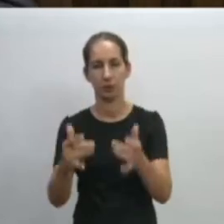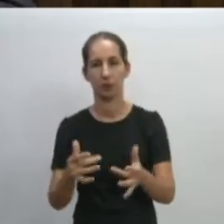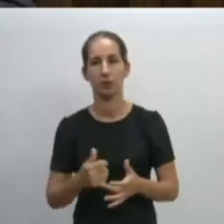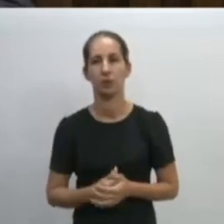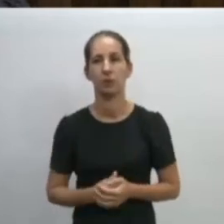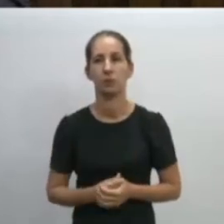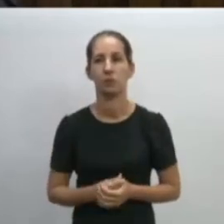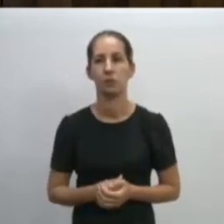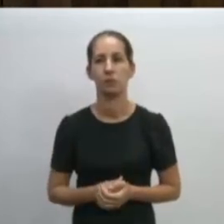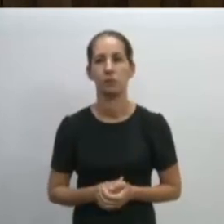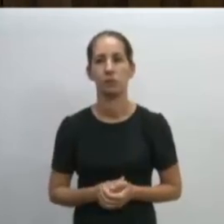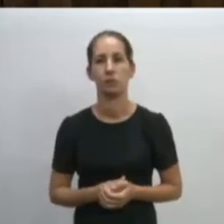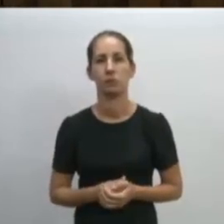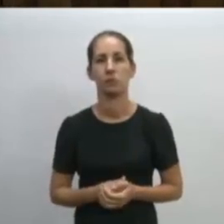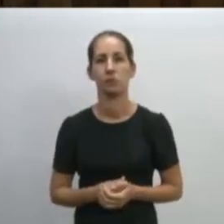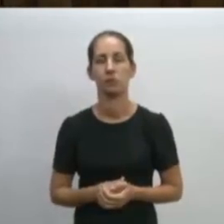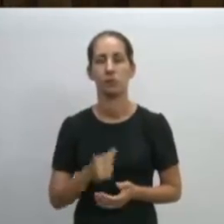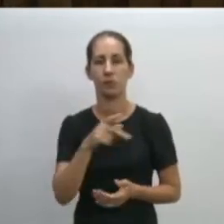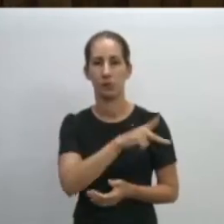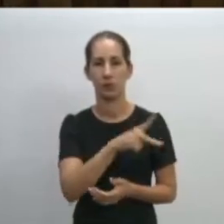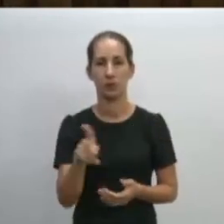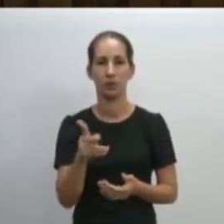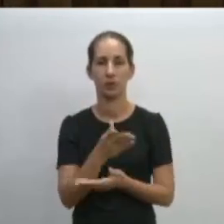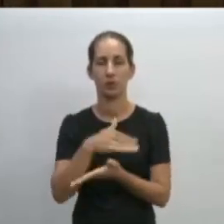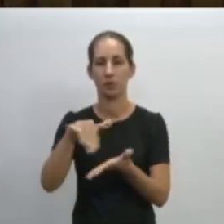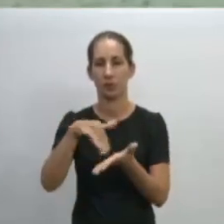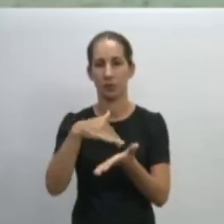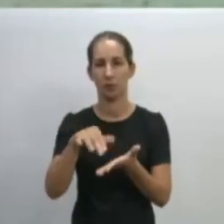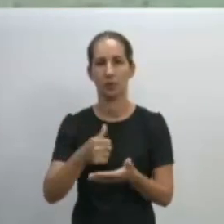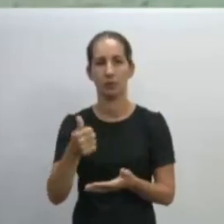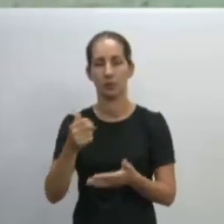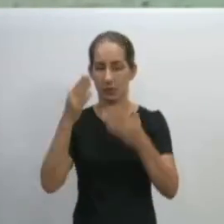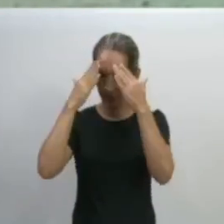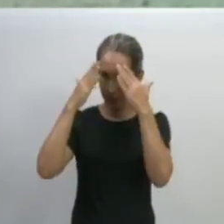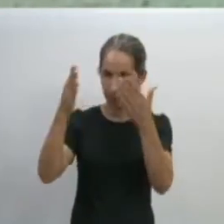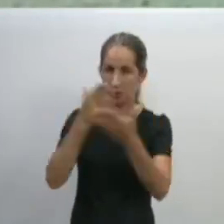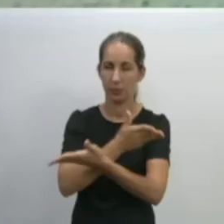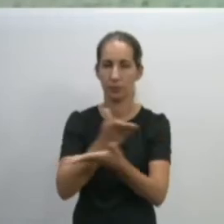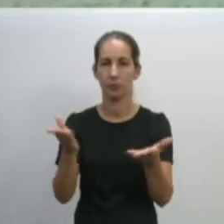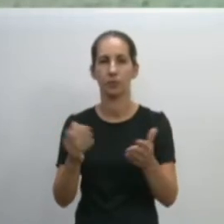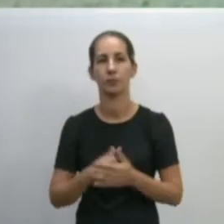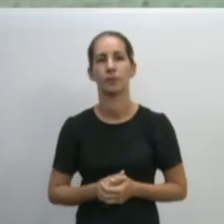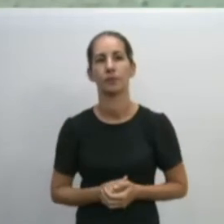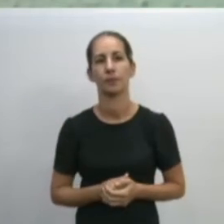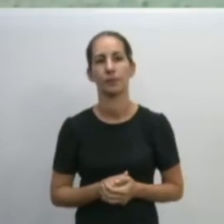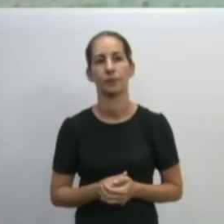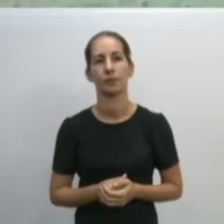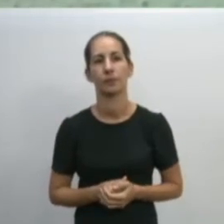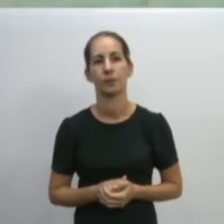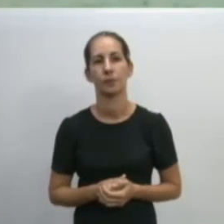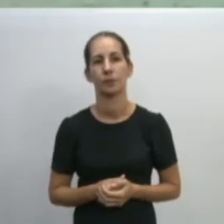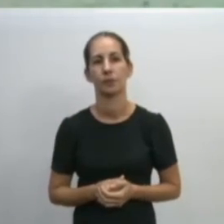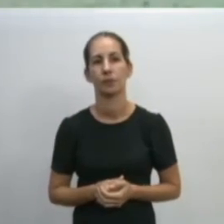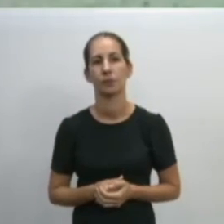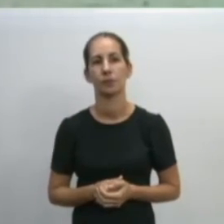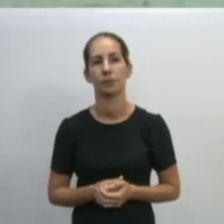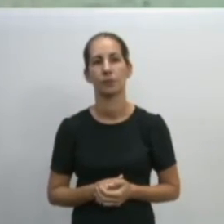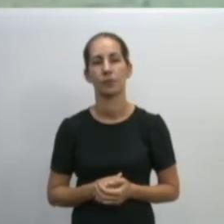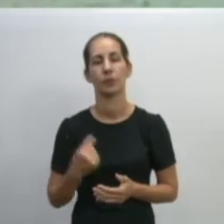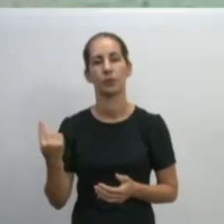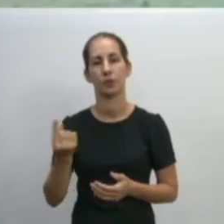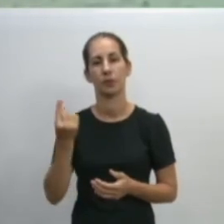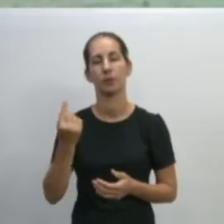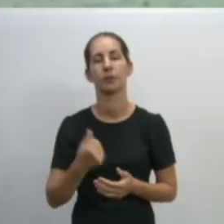voto. Senhor presidente, senhor secretário, primeiro quero agradecer a todos os vereadores que de maneira unânime aqui